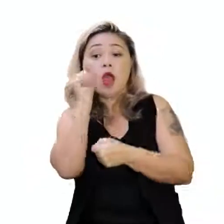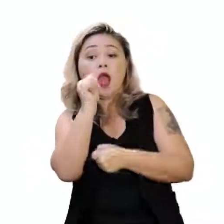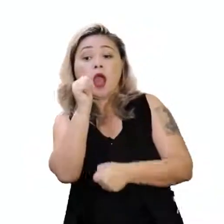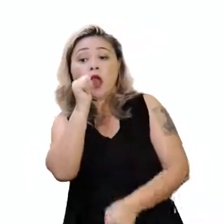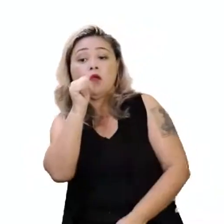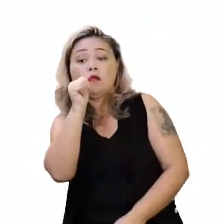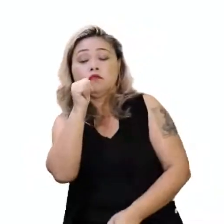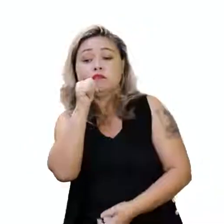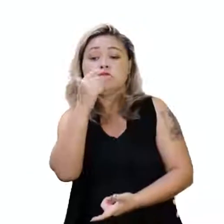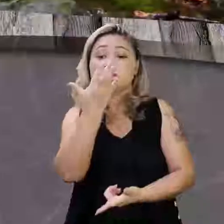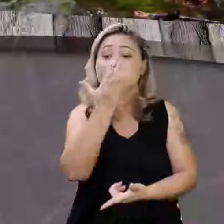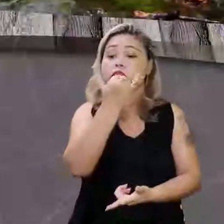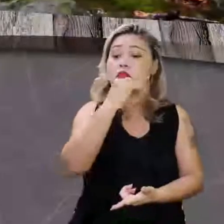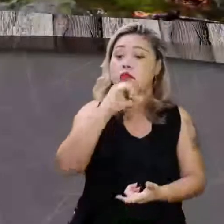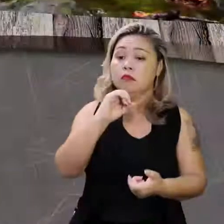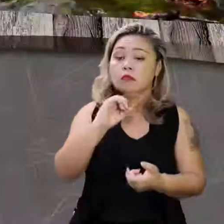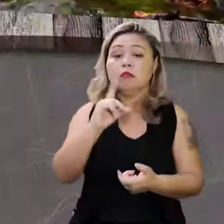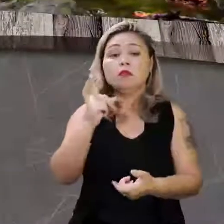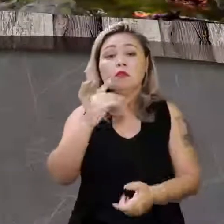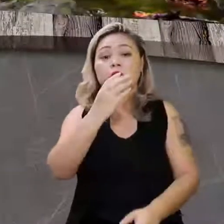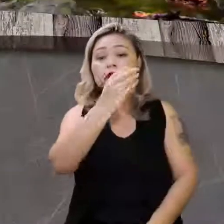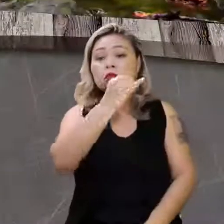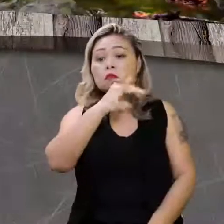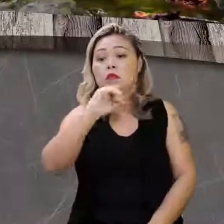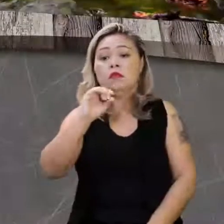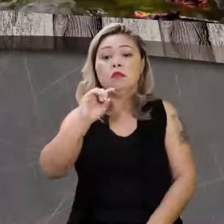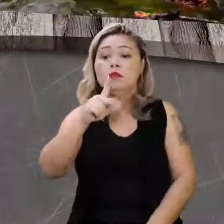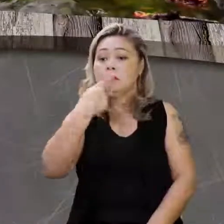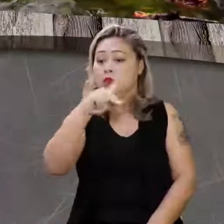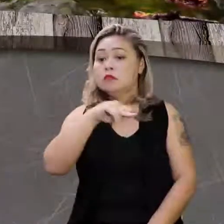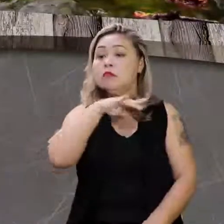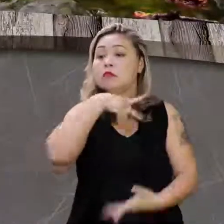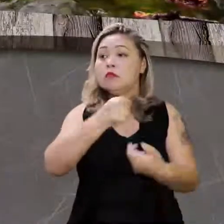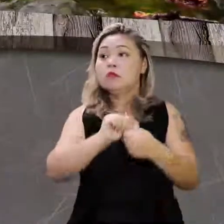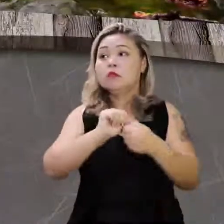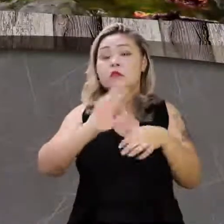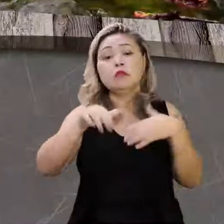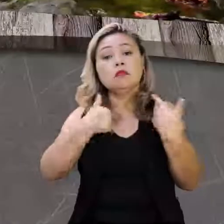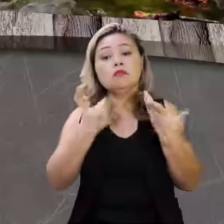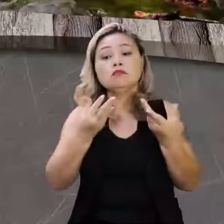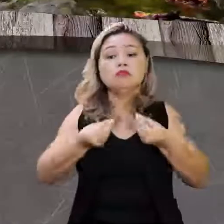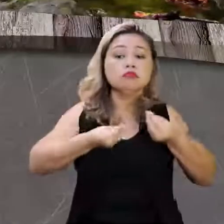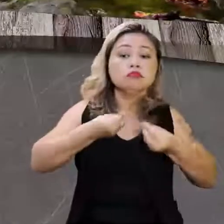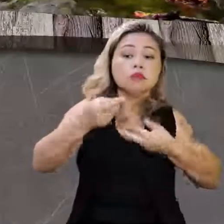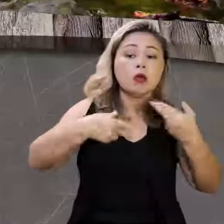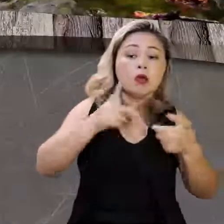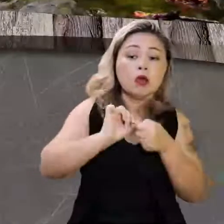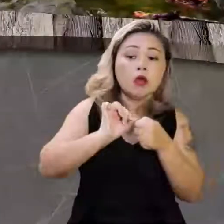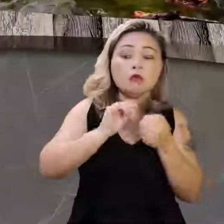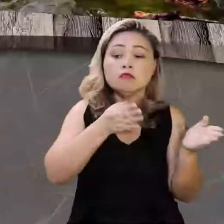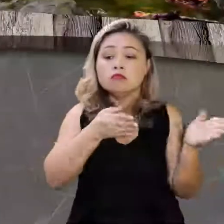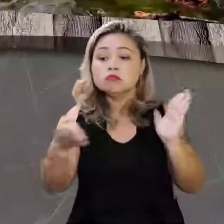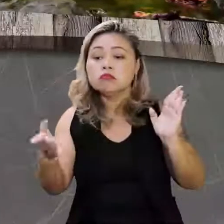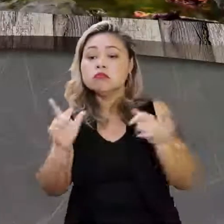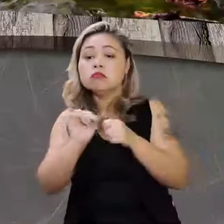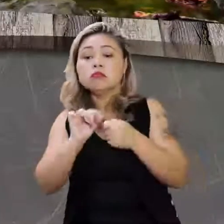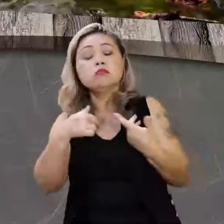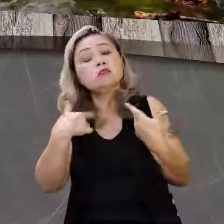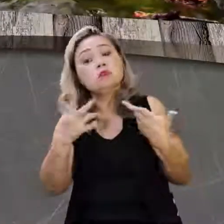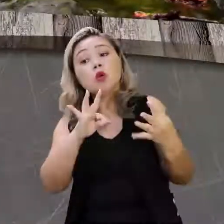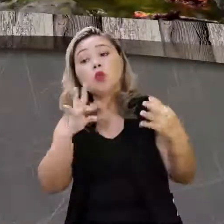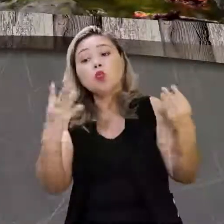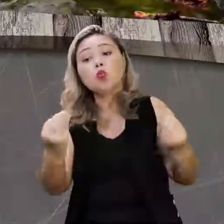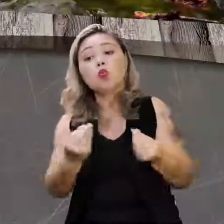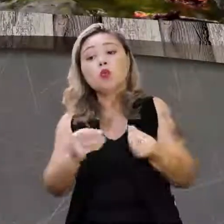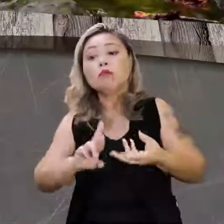entra no seu cio que a gente chama dos animais, a disponibilidade dos recursos, o período em que esses animais estão ativos,